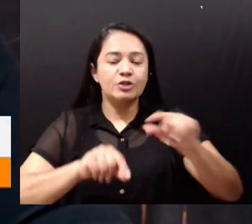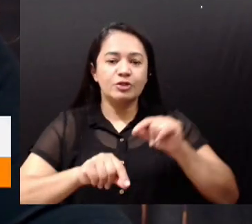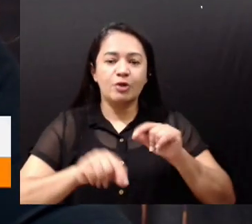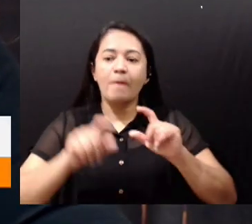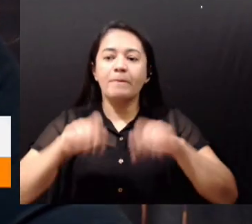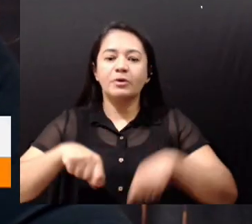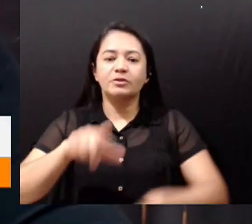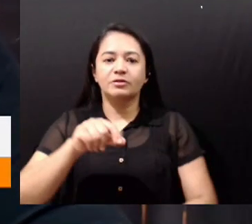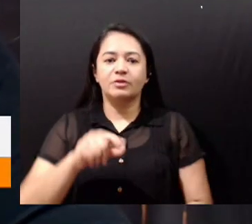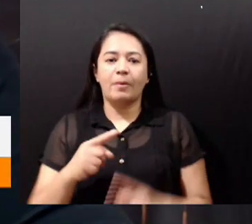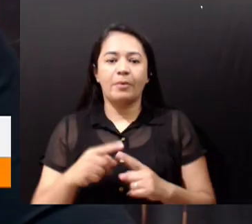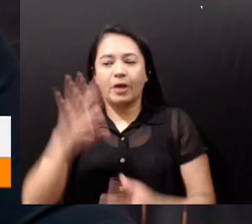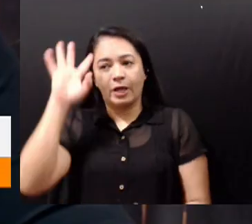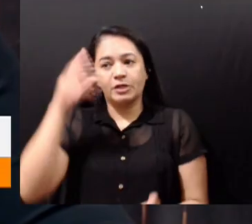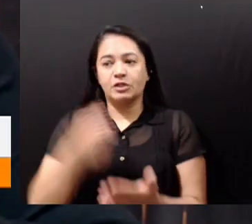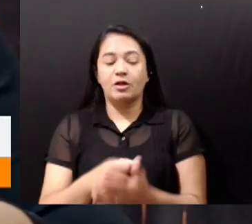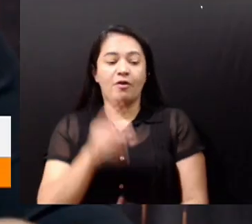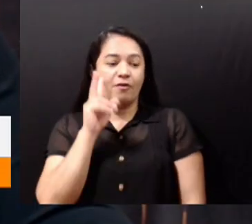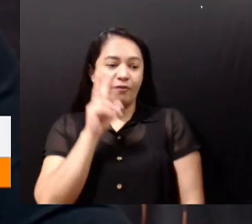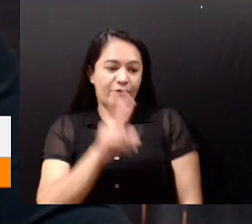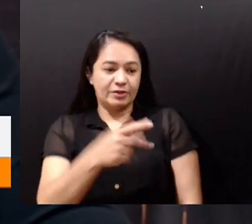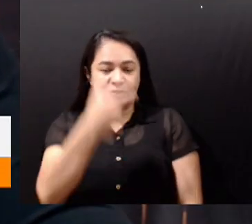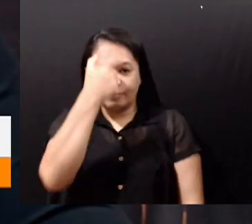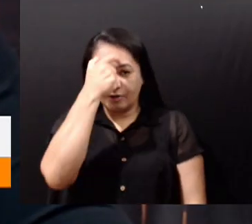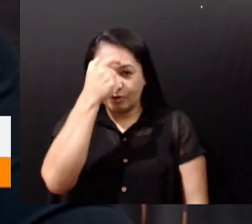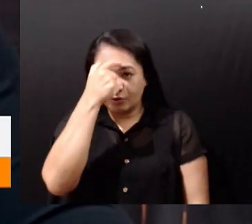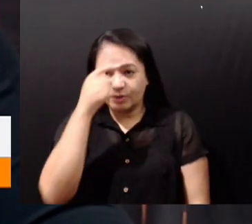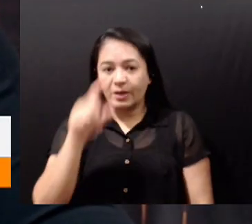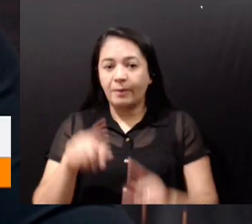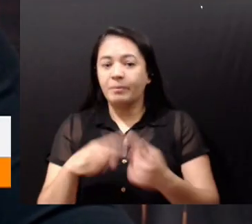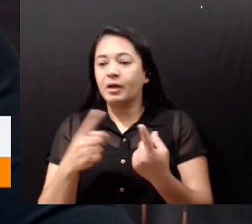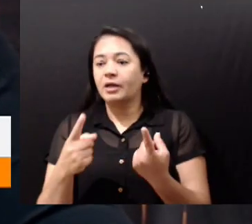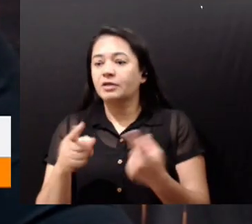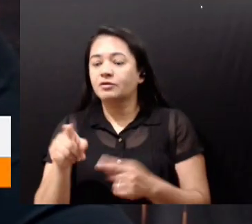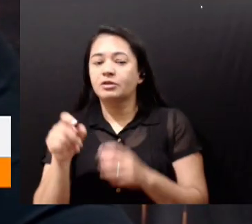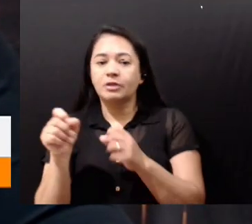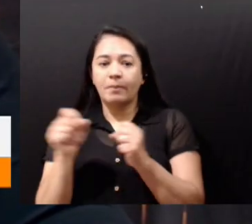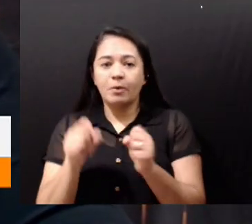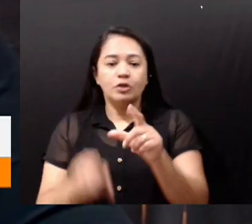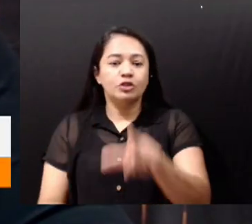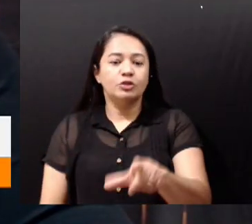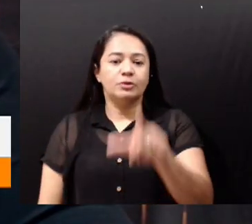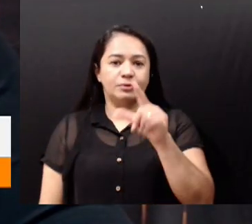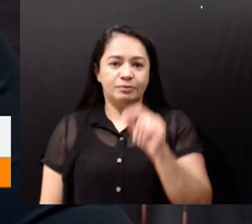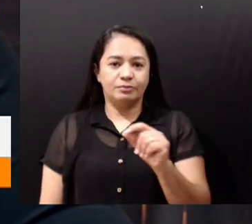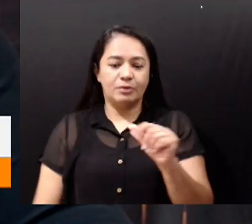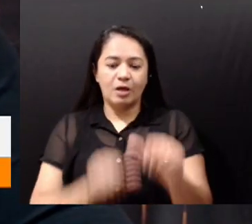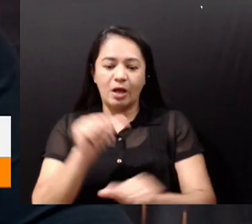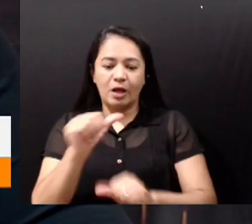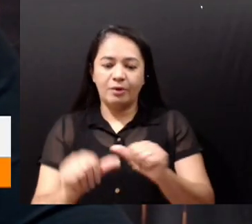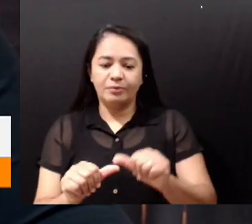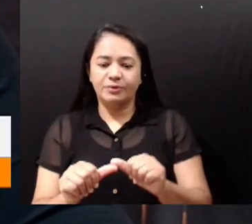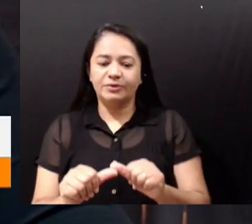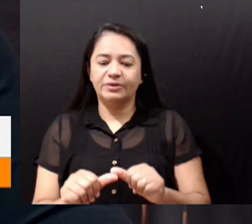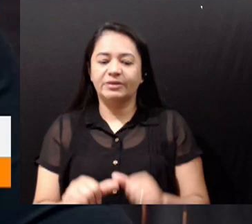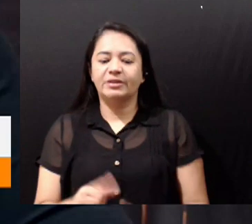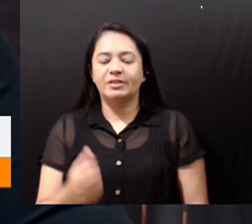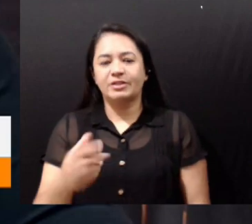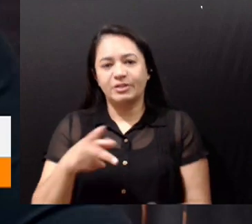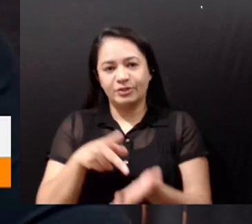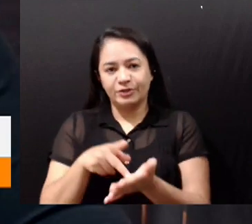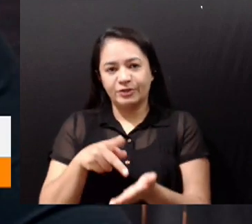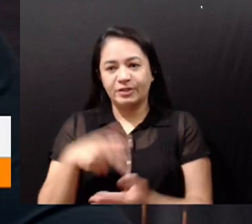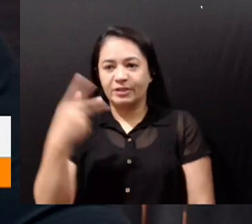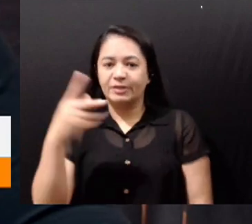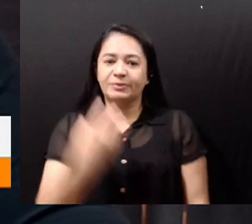você ver, você ter consciência, mas você poder escolher a mudança que você realmente quer ter na sua vida,